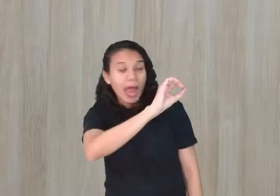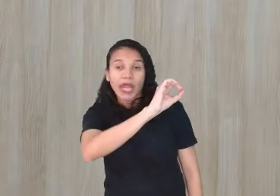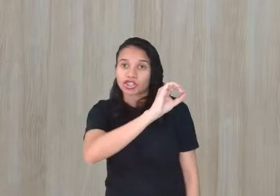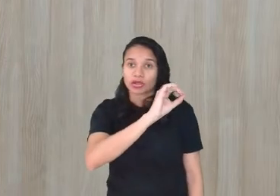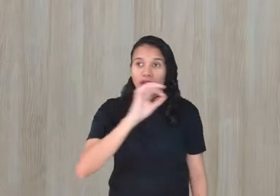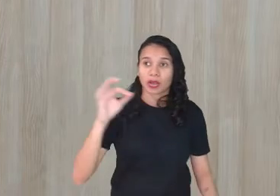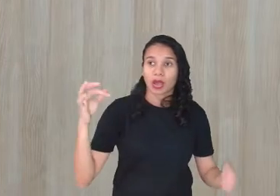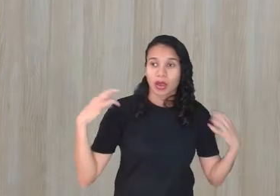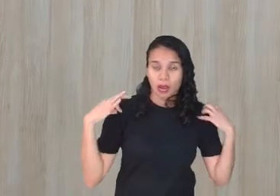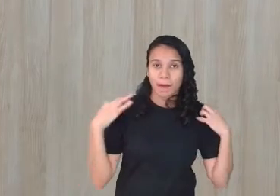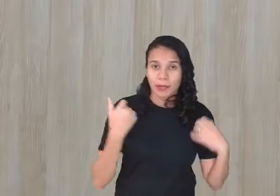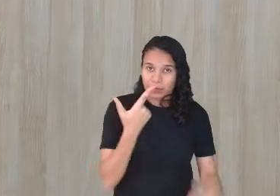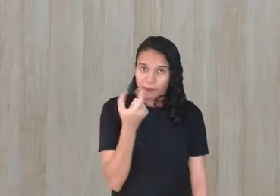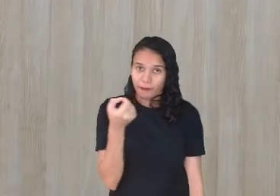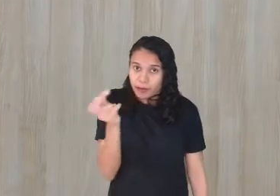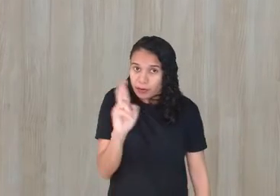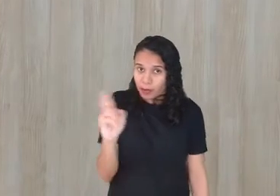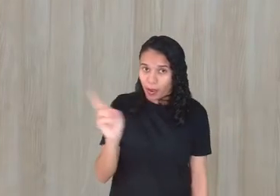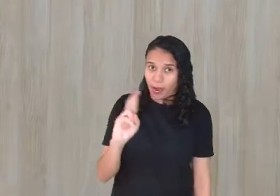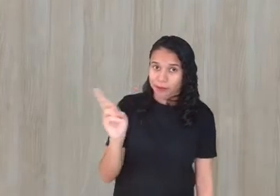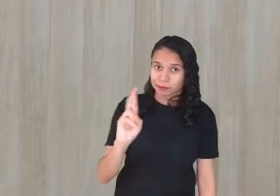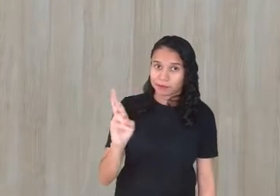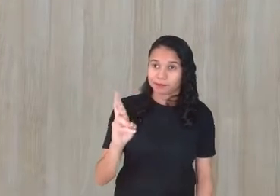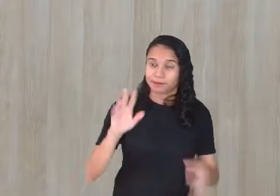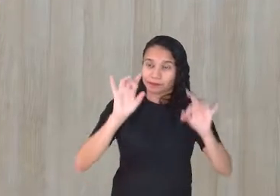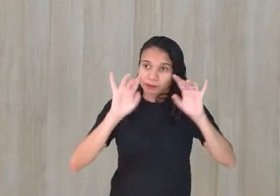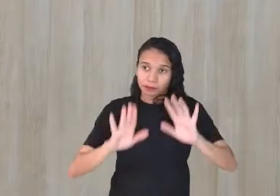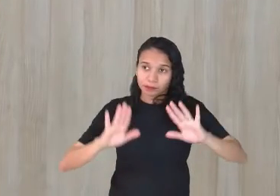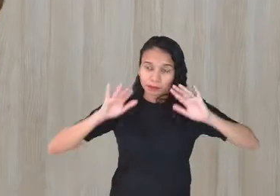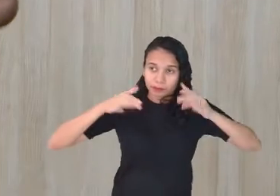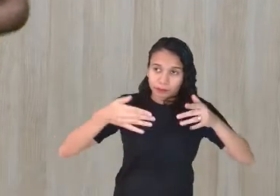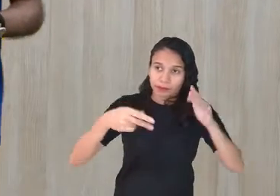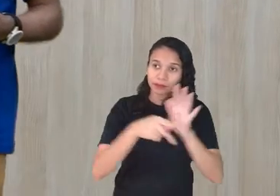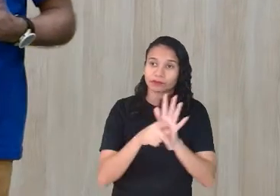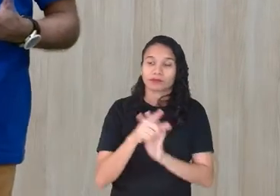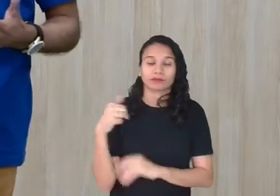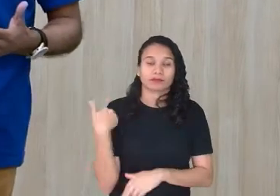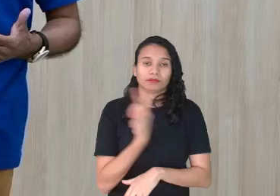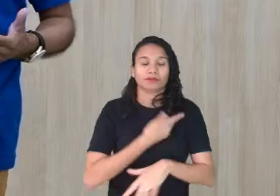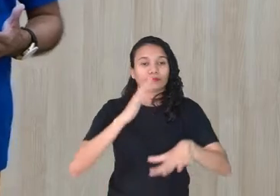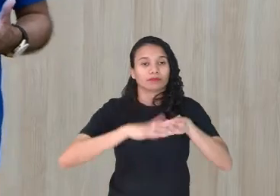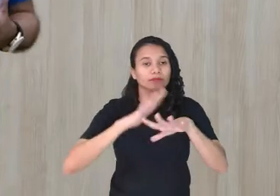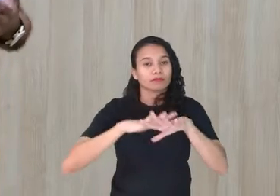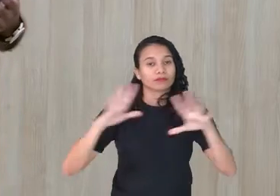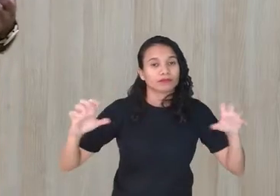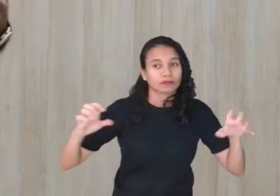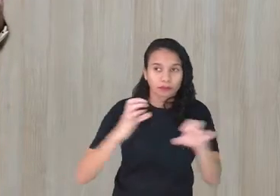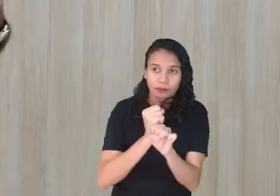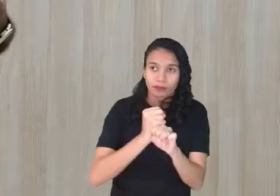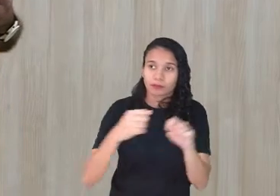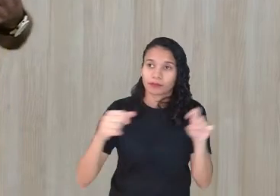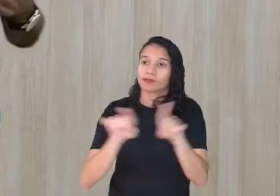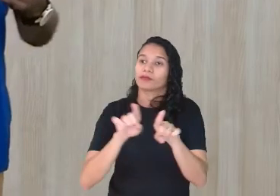cada camisa a R$20, específico, né? A gente está fazendo a continha aí. Eu tenho também